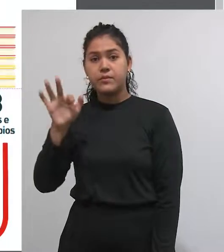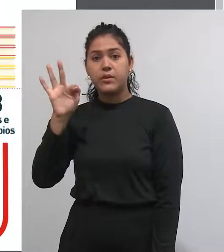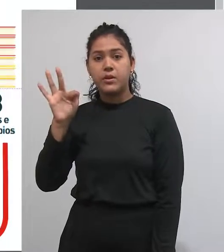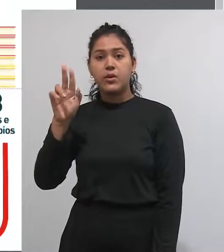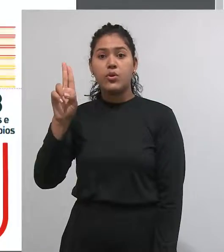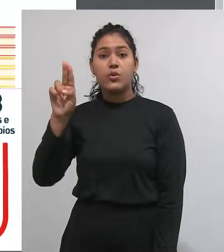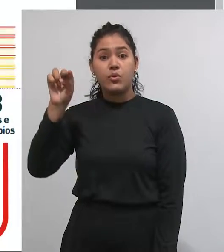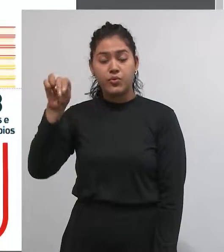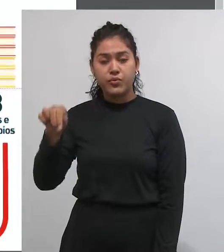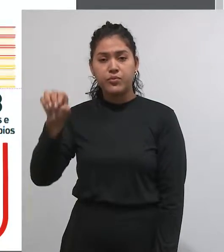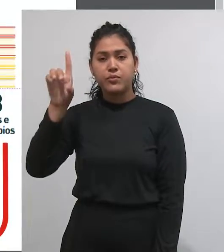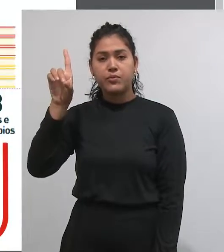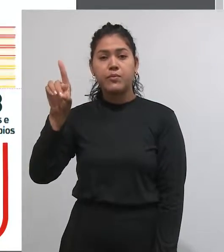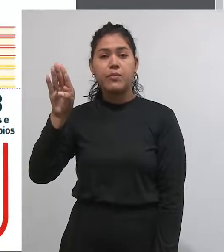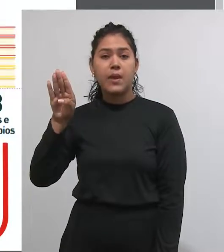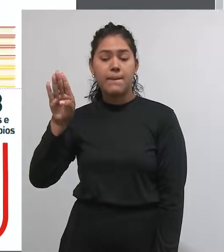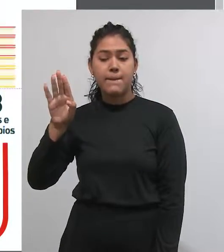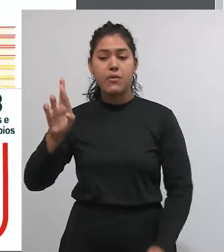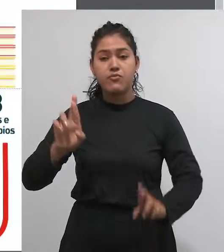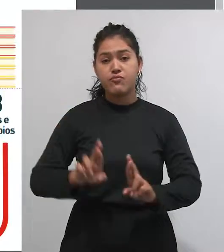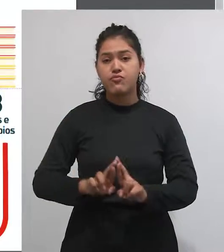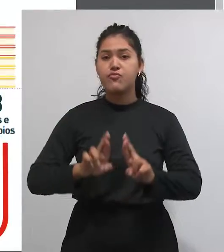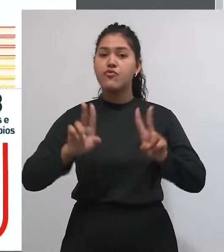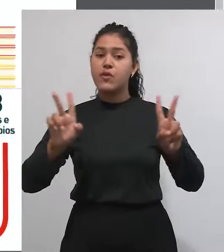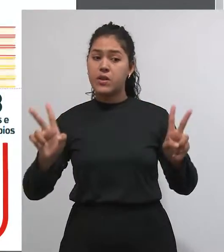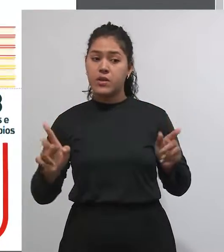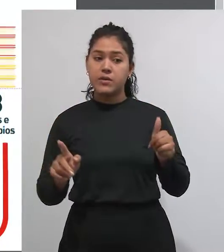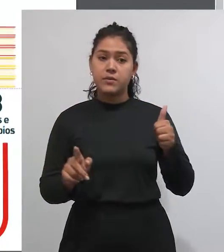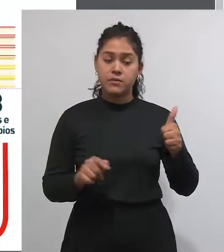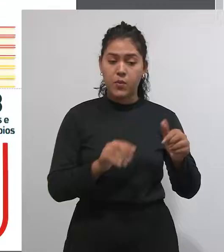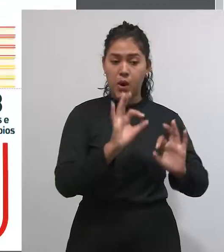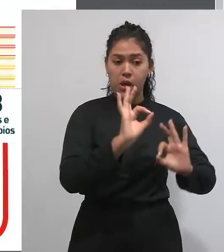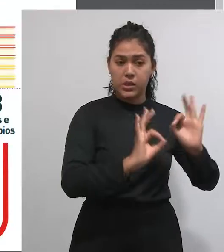fundos nacionais e que juntos organizam